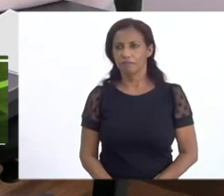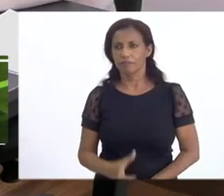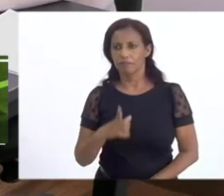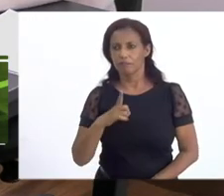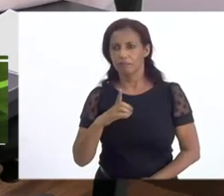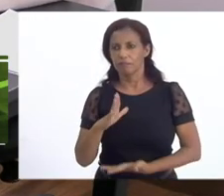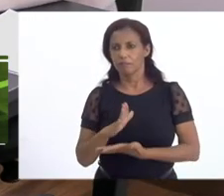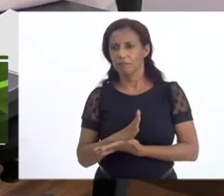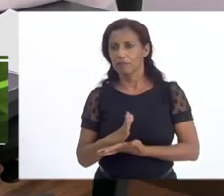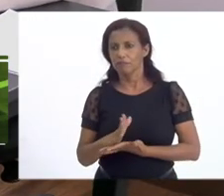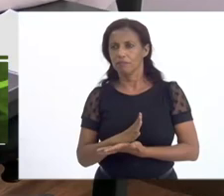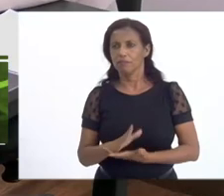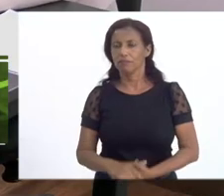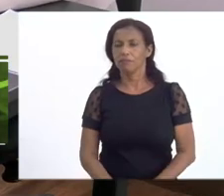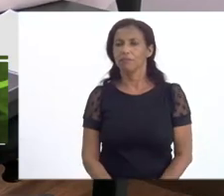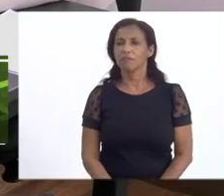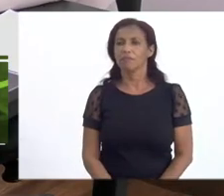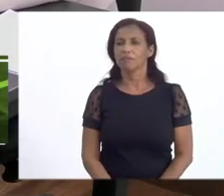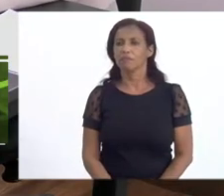Fábio?